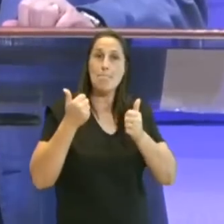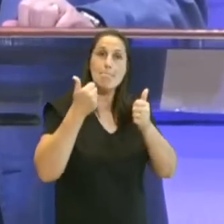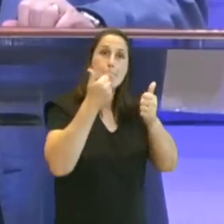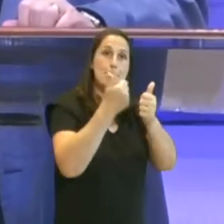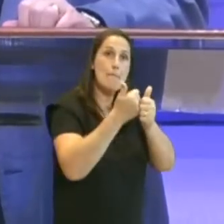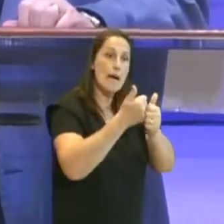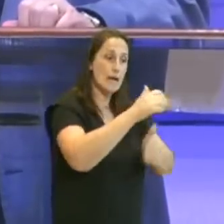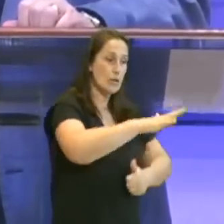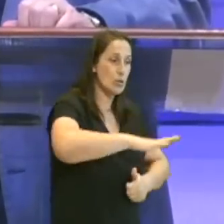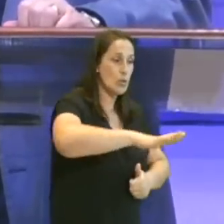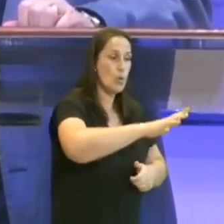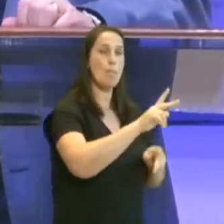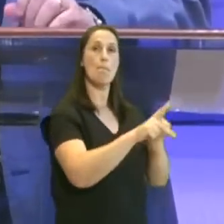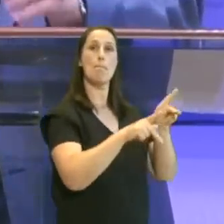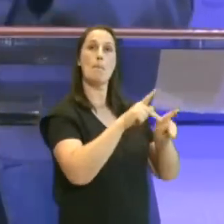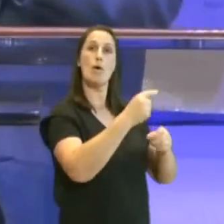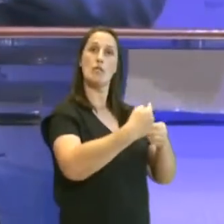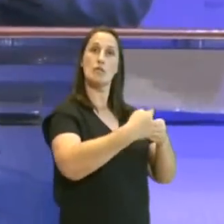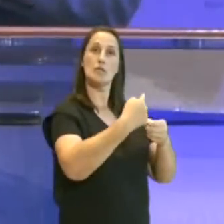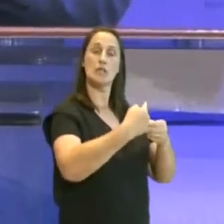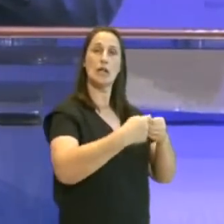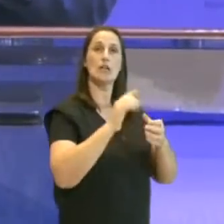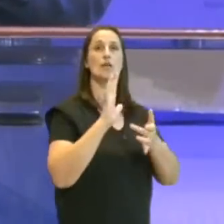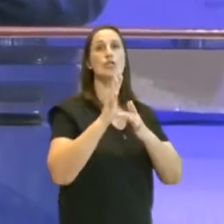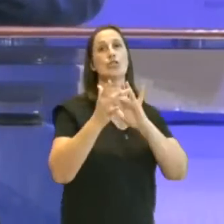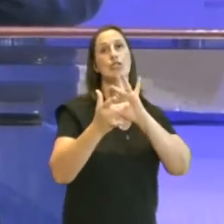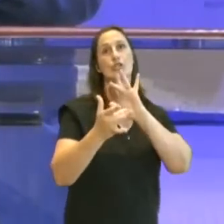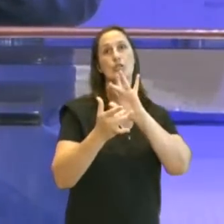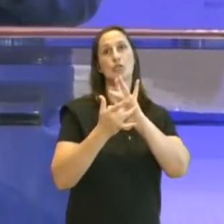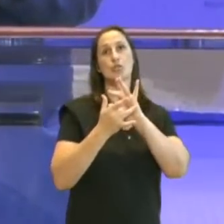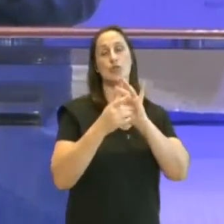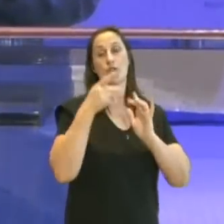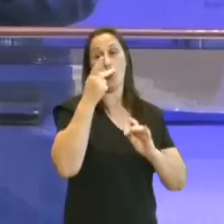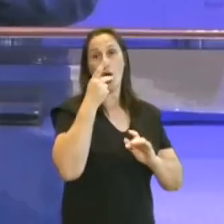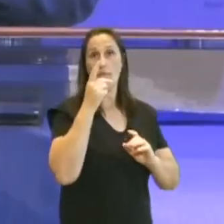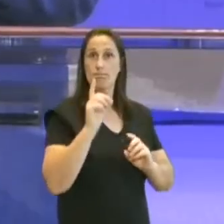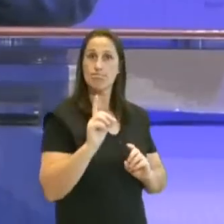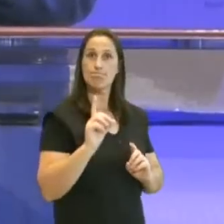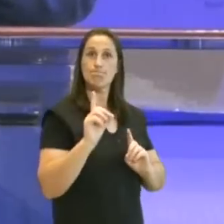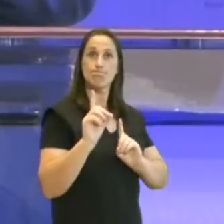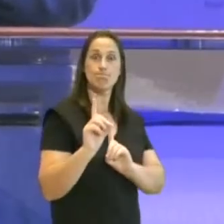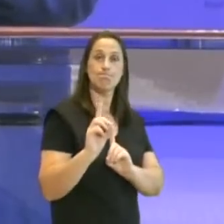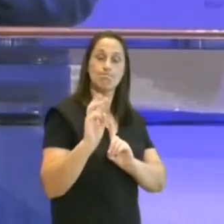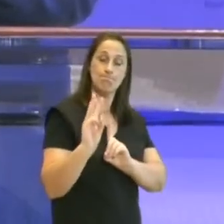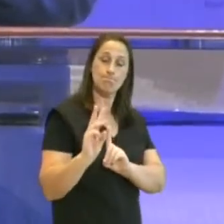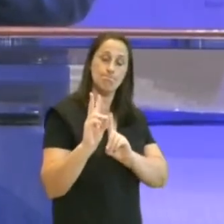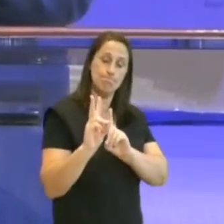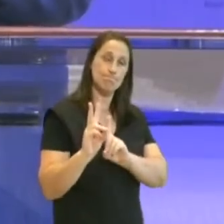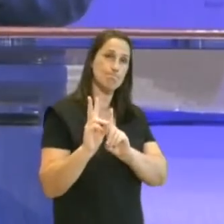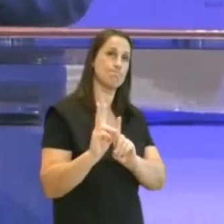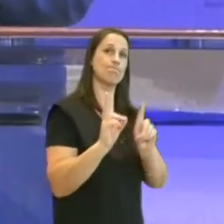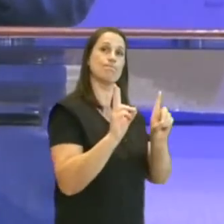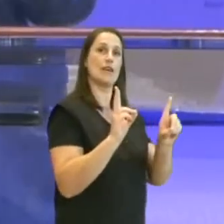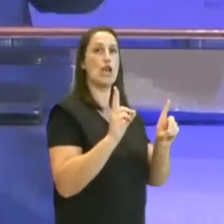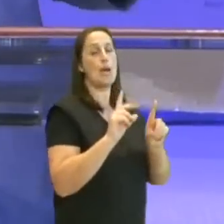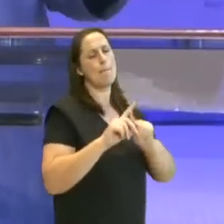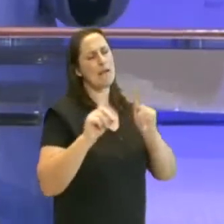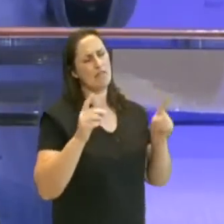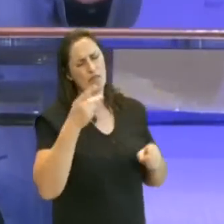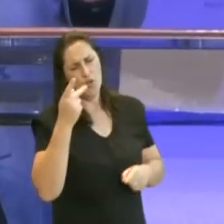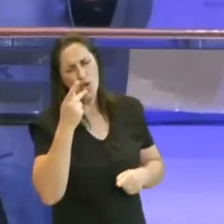para o qual estavam indo, Jesus fez como quem ia mais adiante. Mas eles insistiram muito com ele: